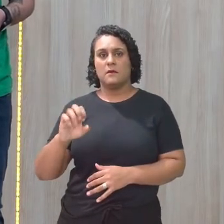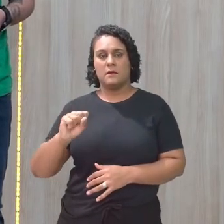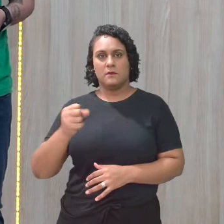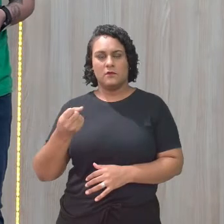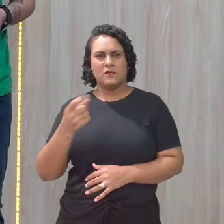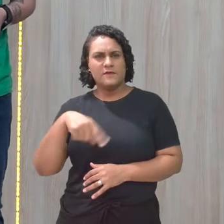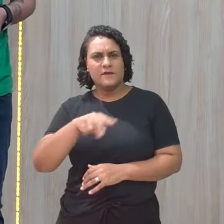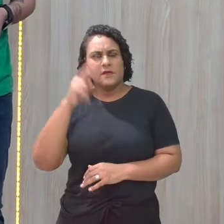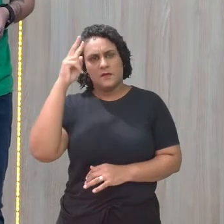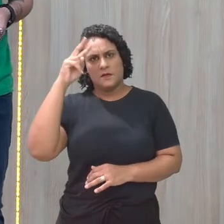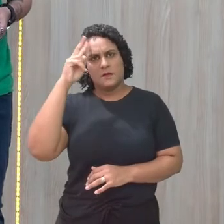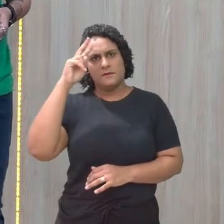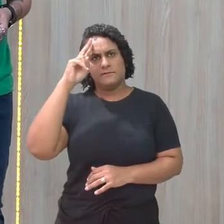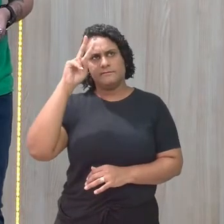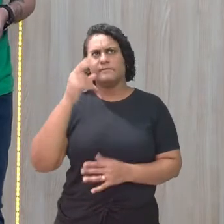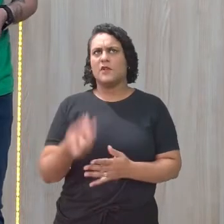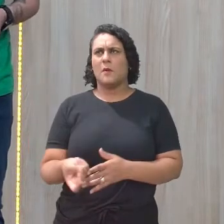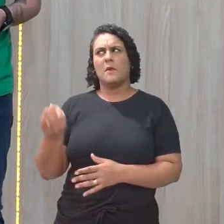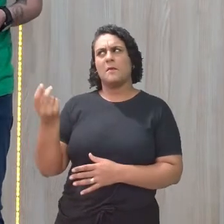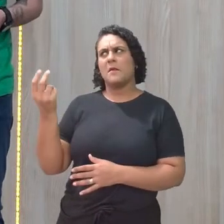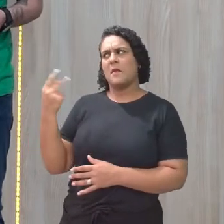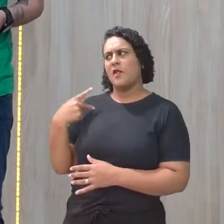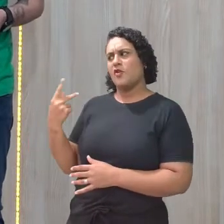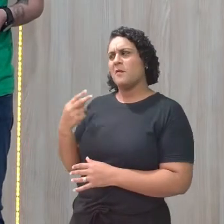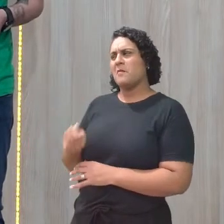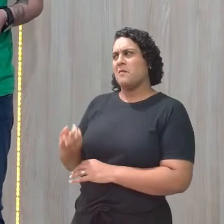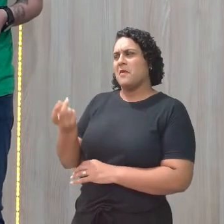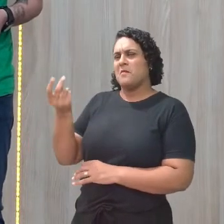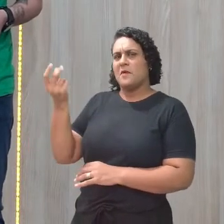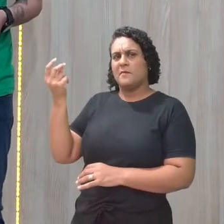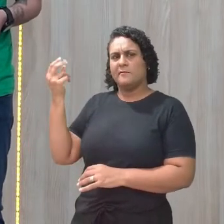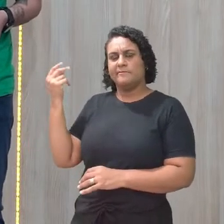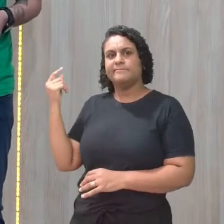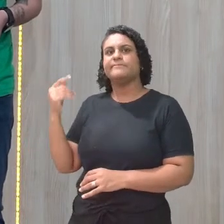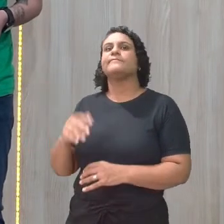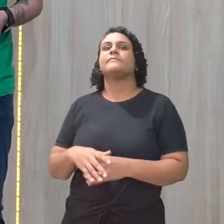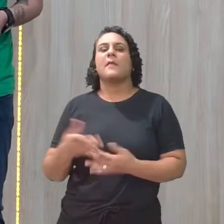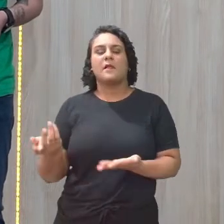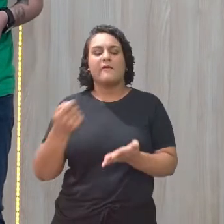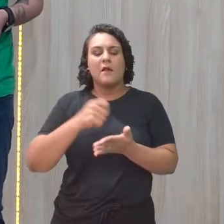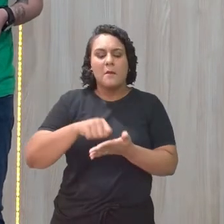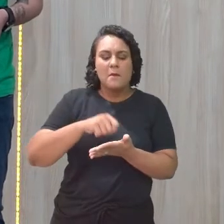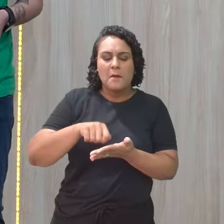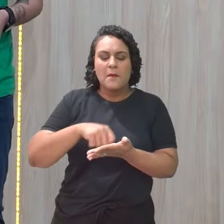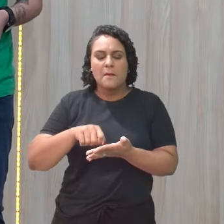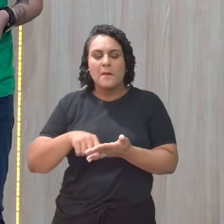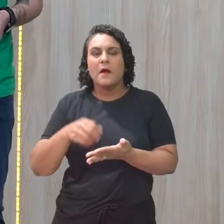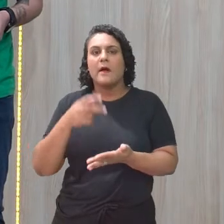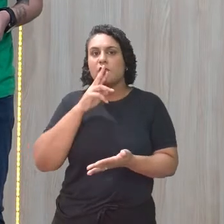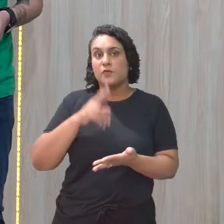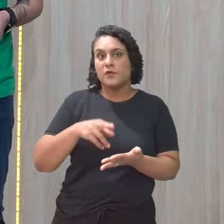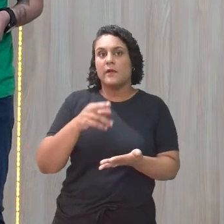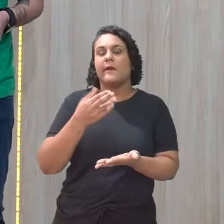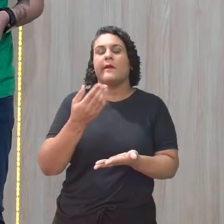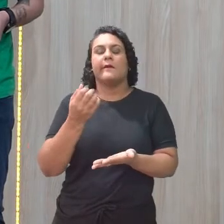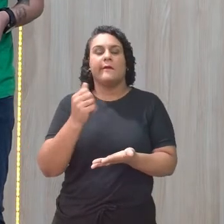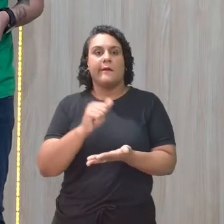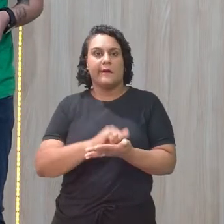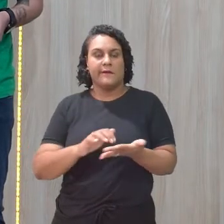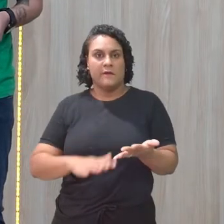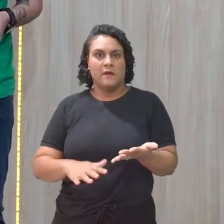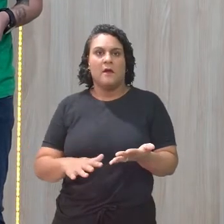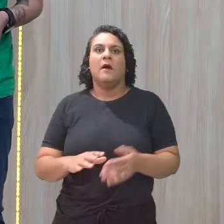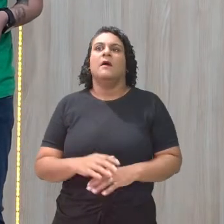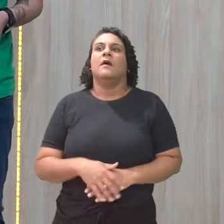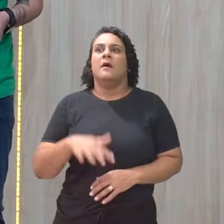você lembrar, pelo menos na época da gente, né, Pedro? Quando a gente estava lá com a tia mandando fazer a tarefinha, mandava lá, botar